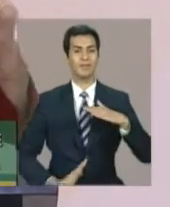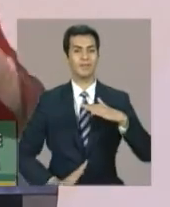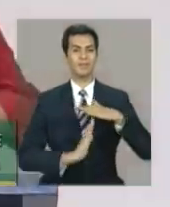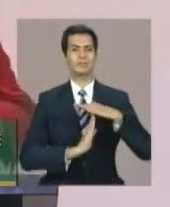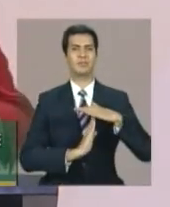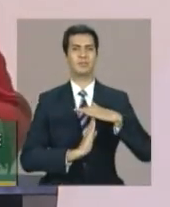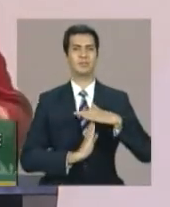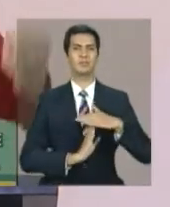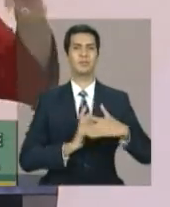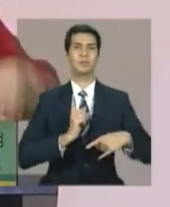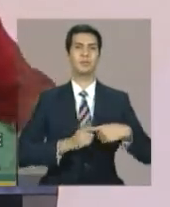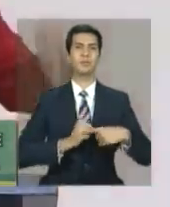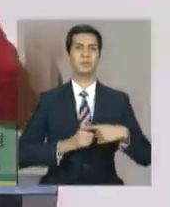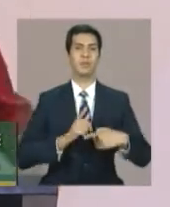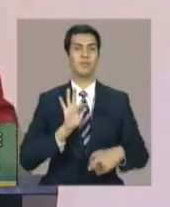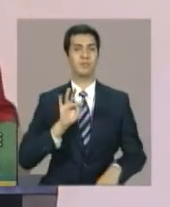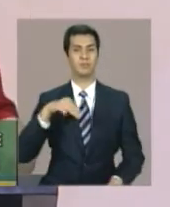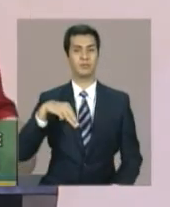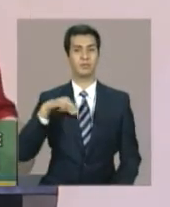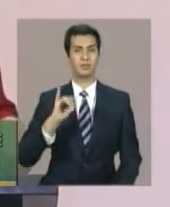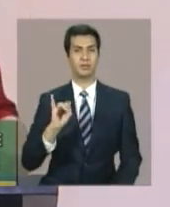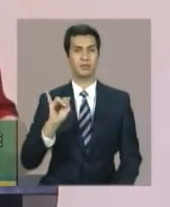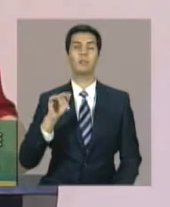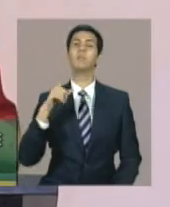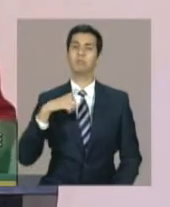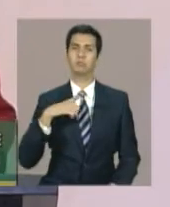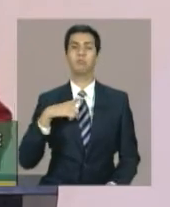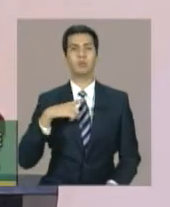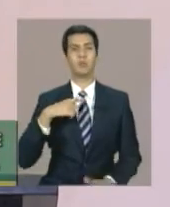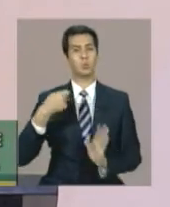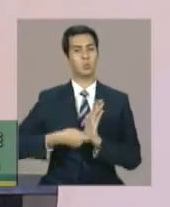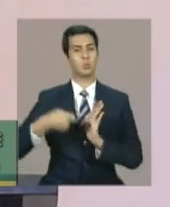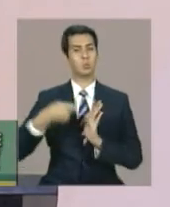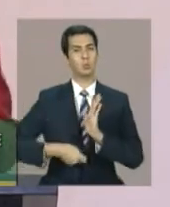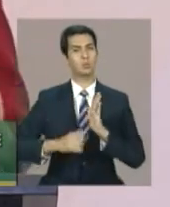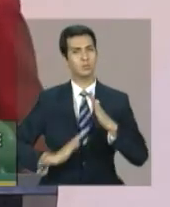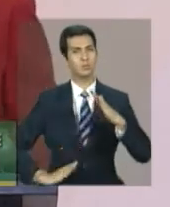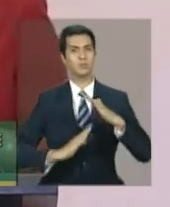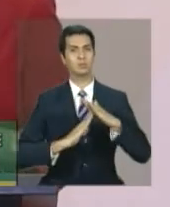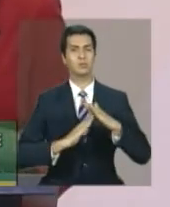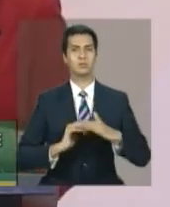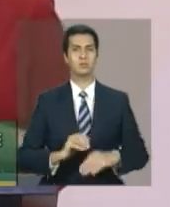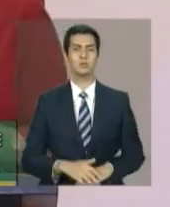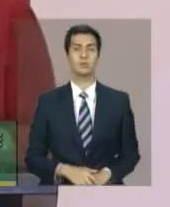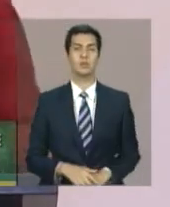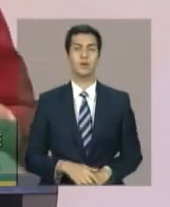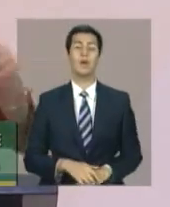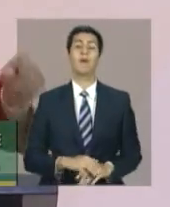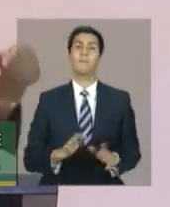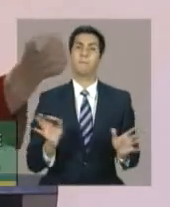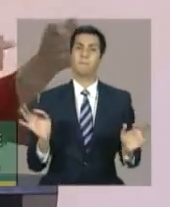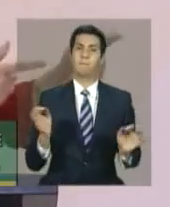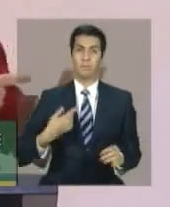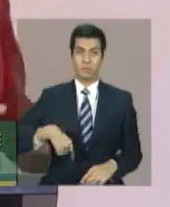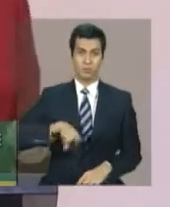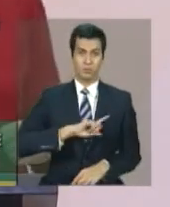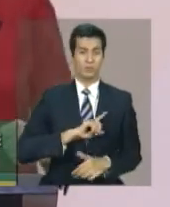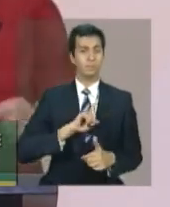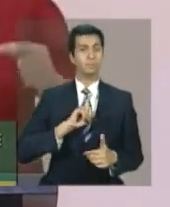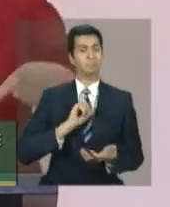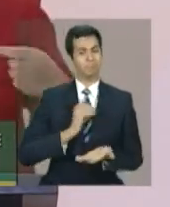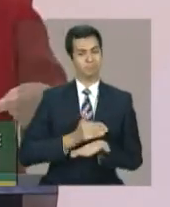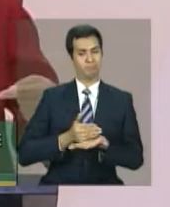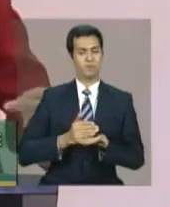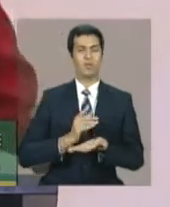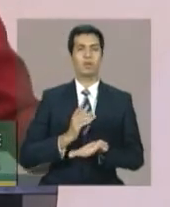que o Fundo Monetário impunha ao governo brasileiro. Quando nós pagamos o fundo, e por que nós pagamos o